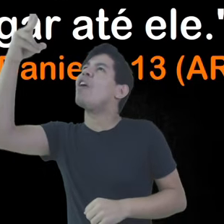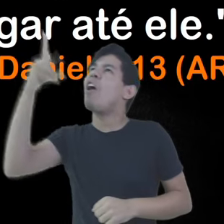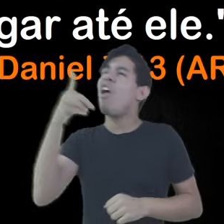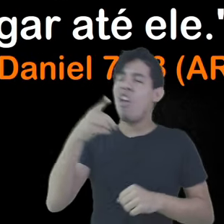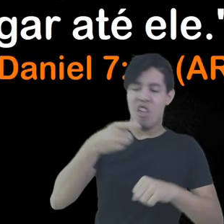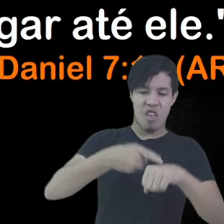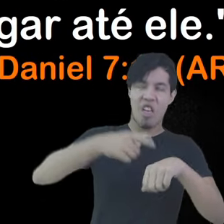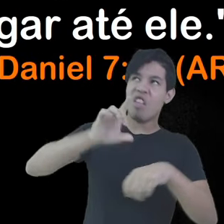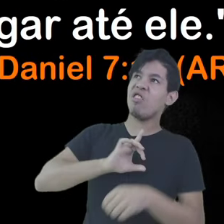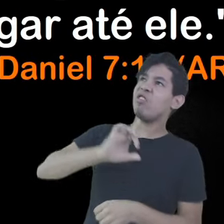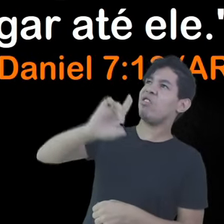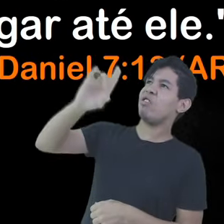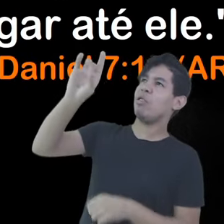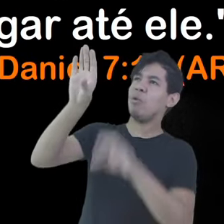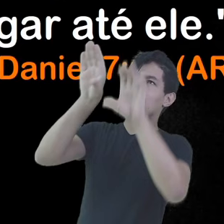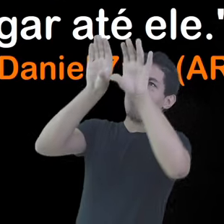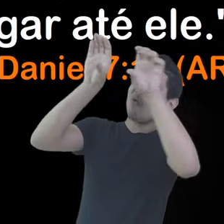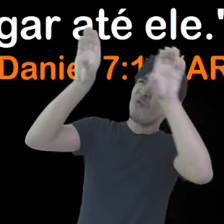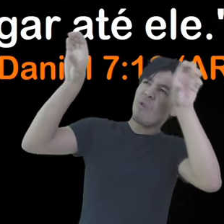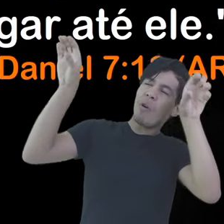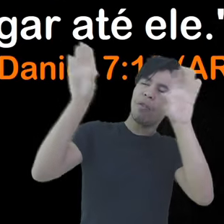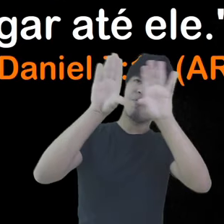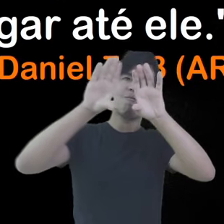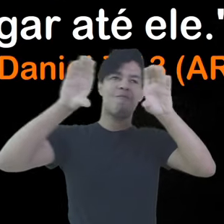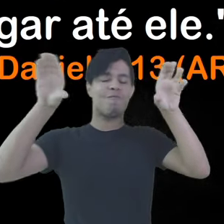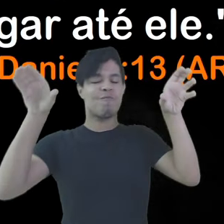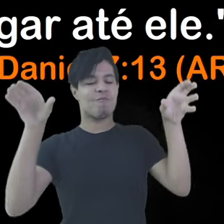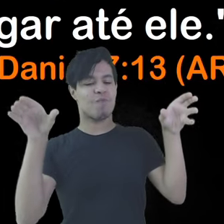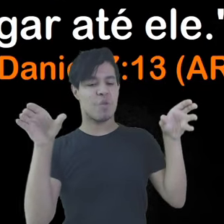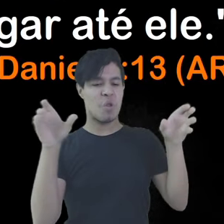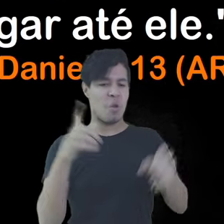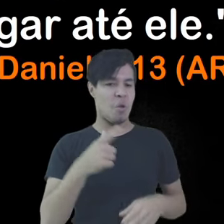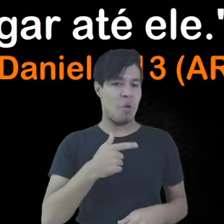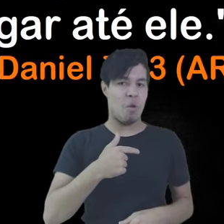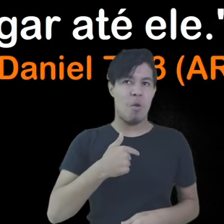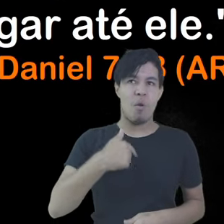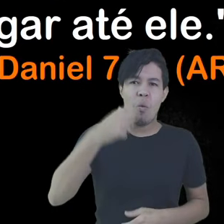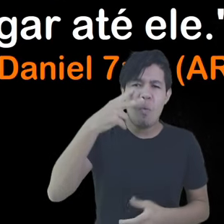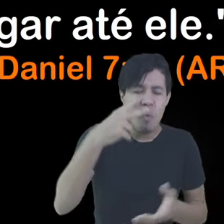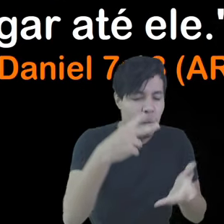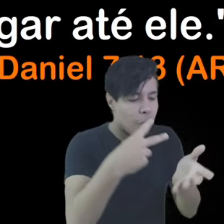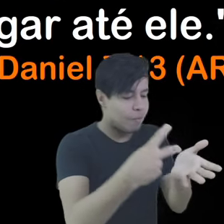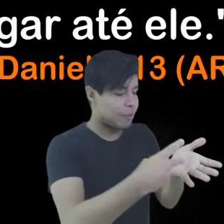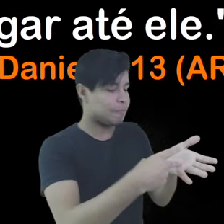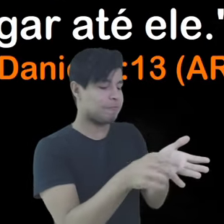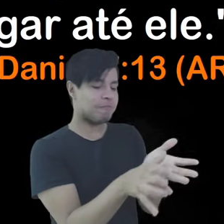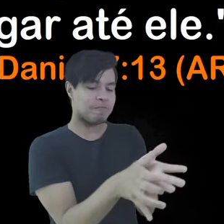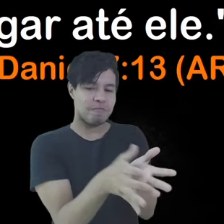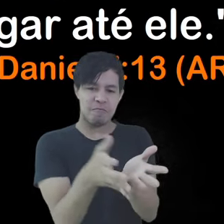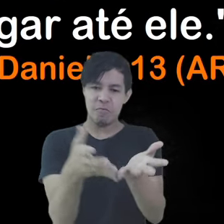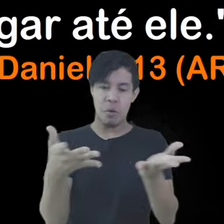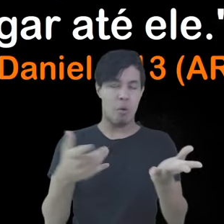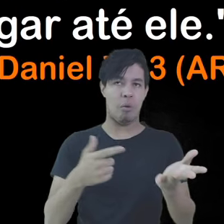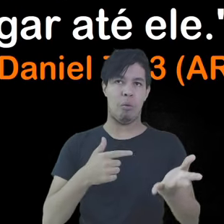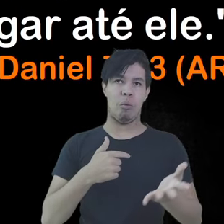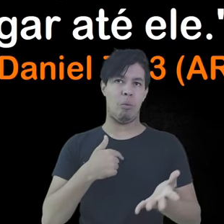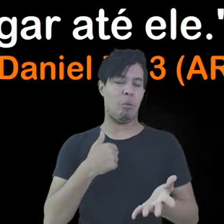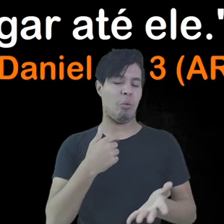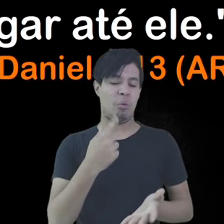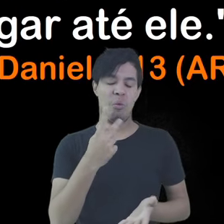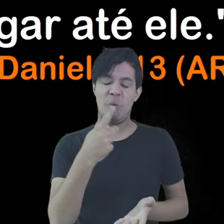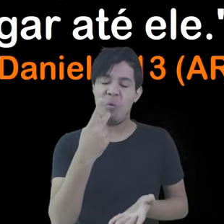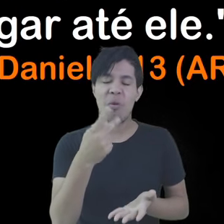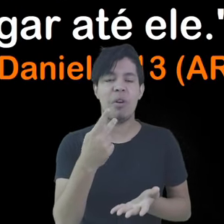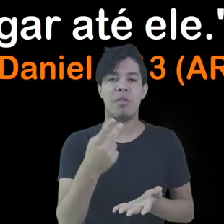céu. Marvin Maxwell já havia observado isso. Isso não fui eu que inventei. Ok? Isso não sou eu que inventei. O próprio Dr.